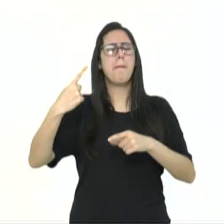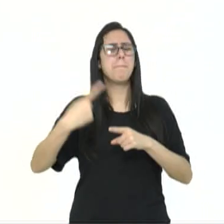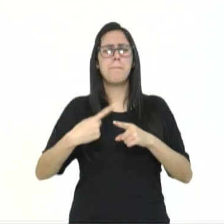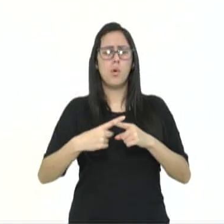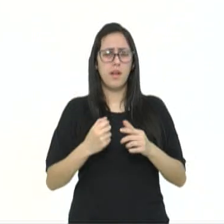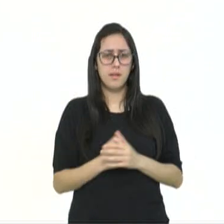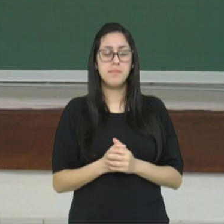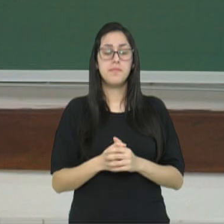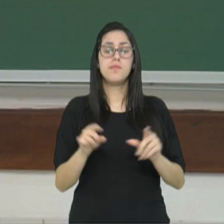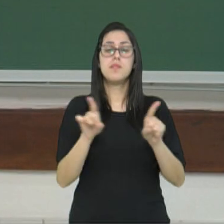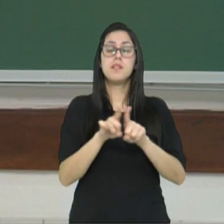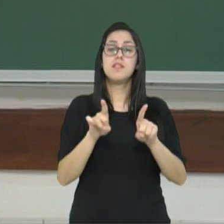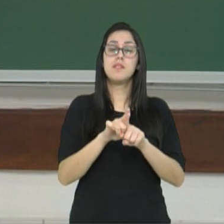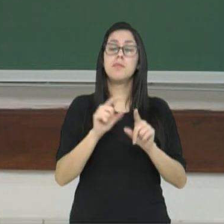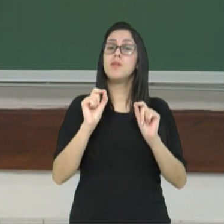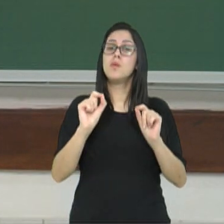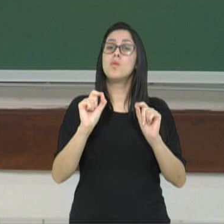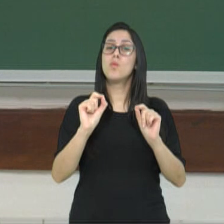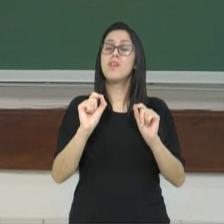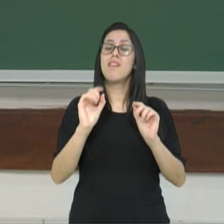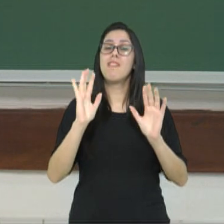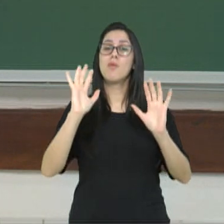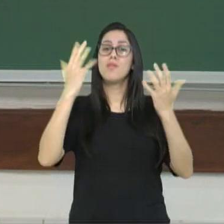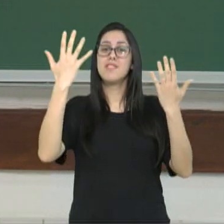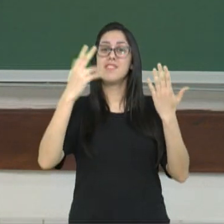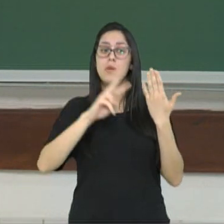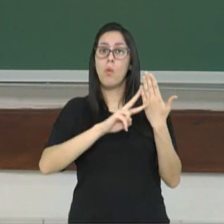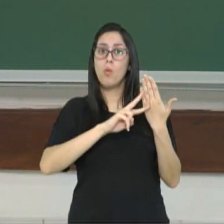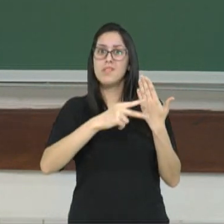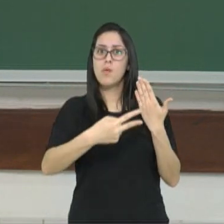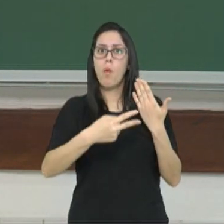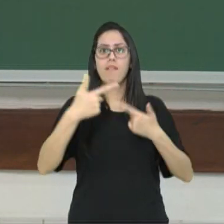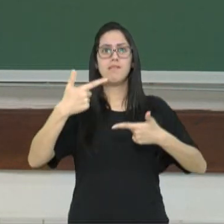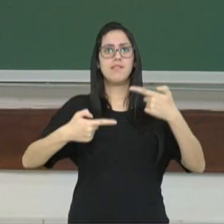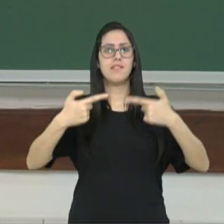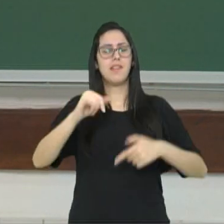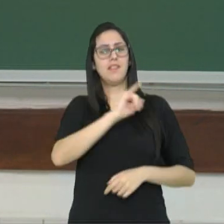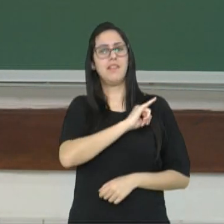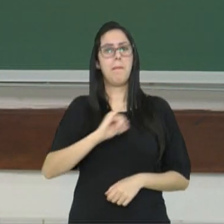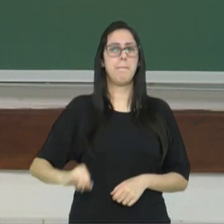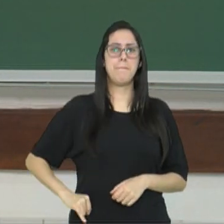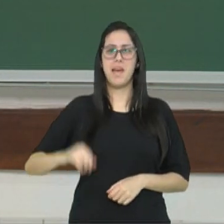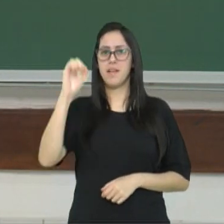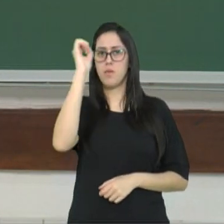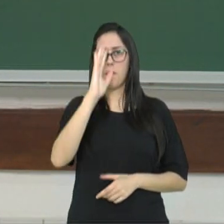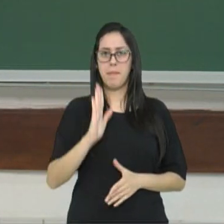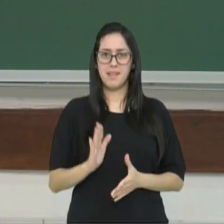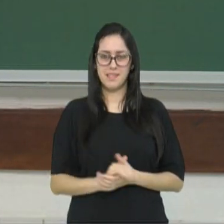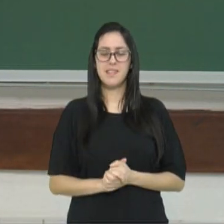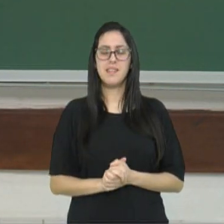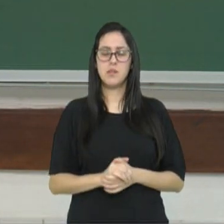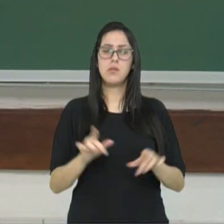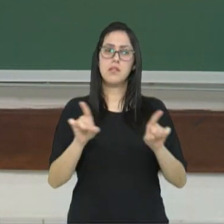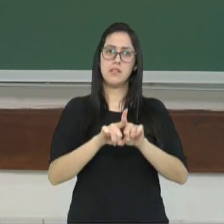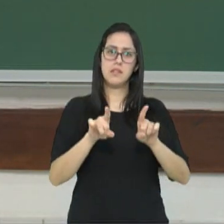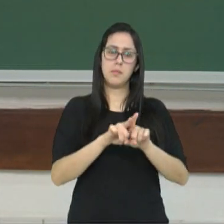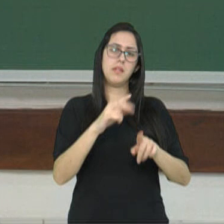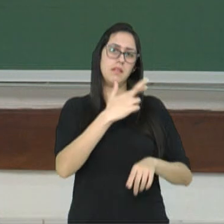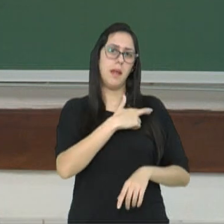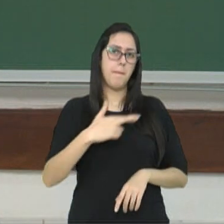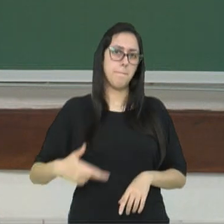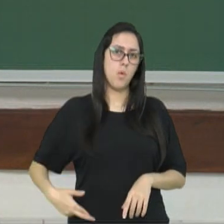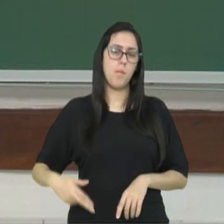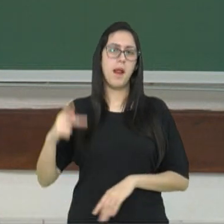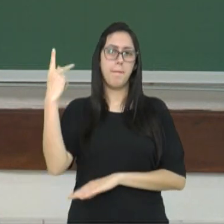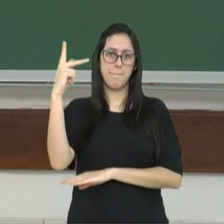as consequências dessa guerra para o Império Brasileiro e para a República